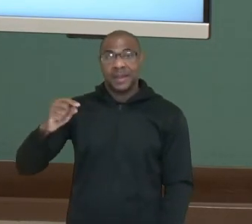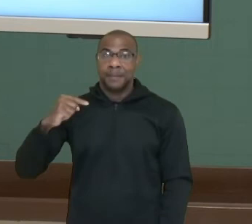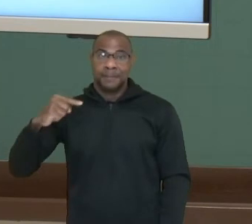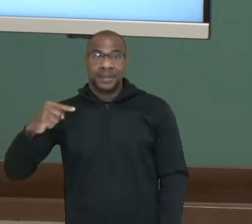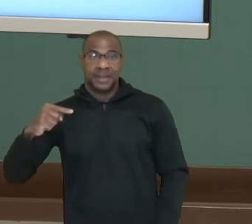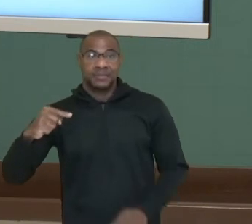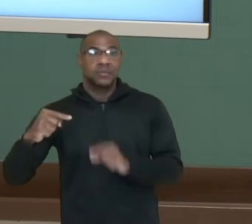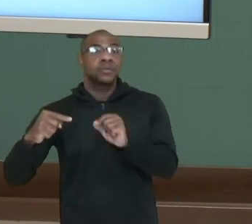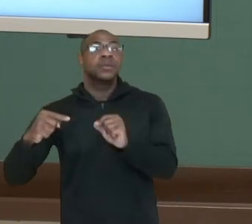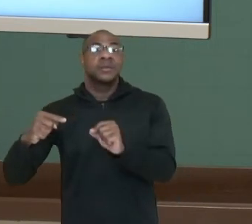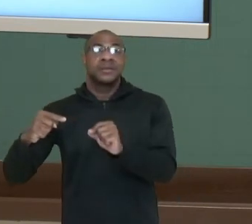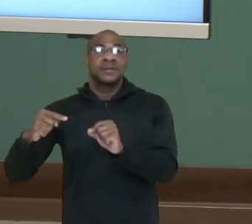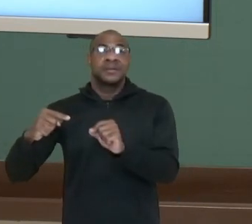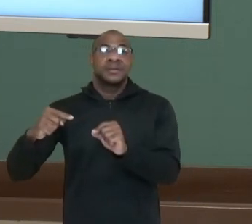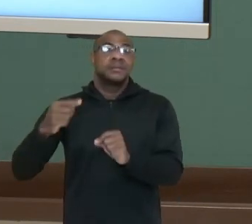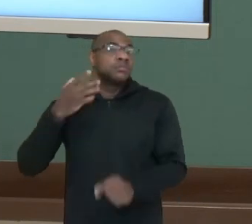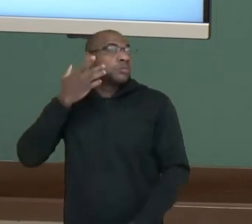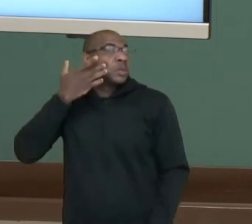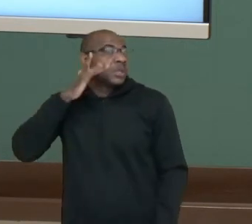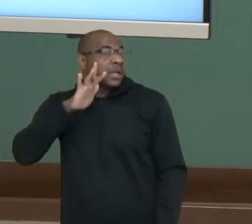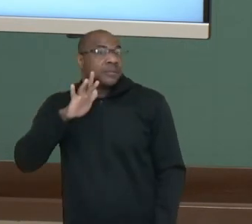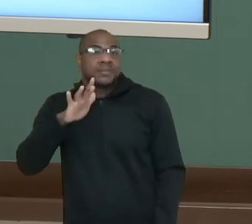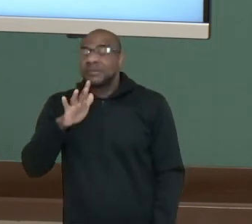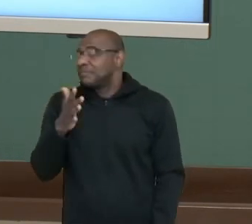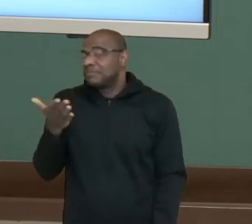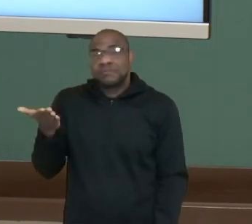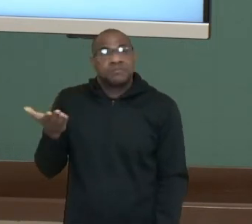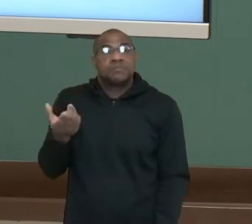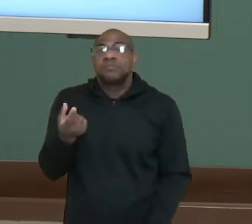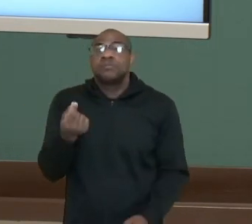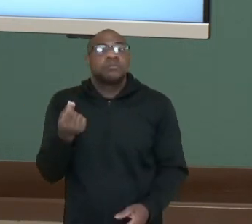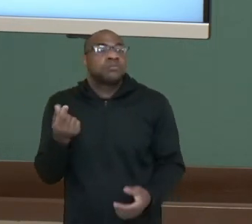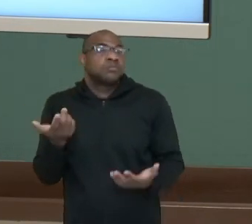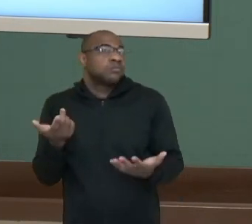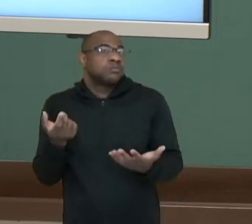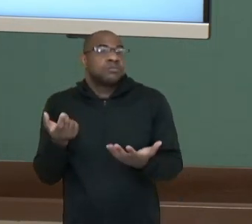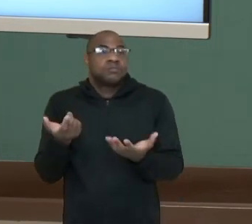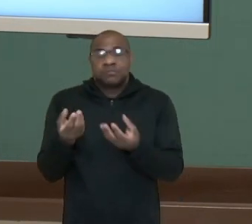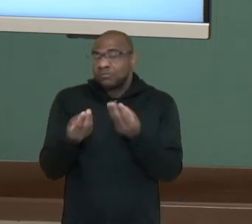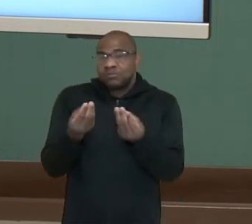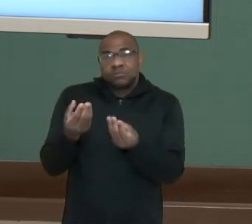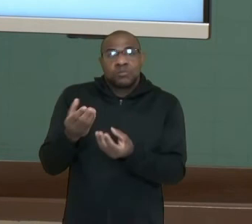o custo, que agora eu não sei, tá? Na letra A eu sabia, agora eu não sei.